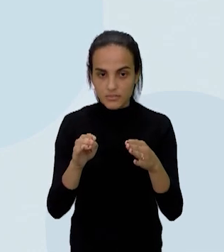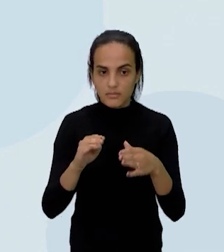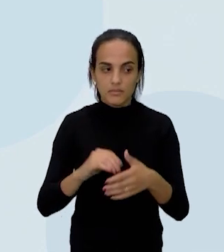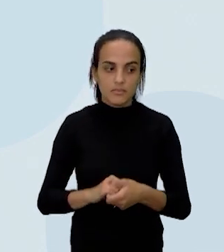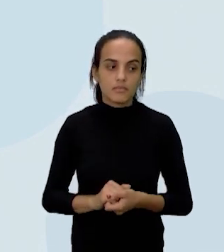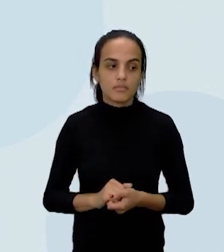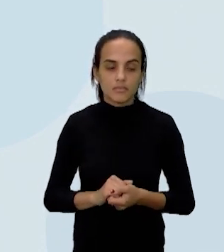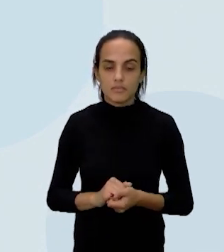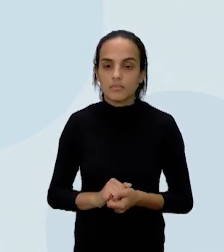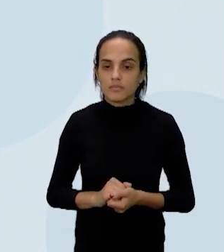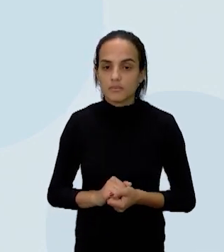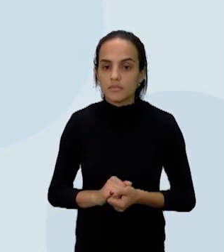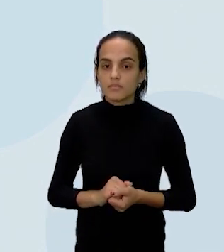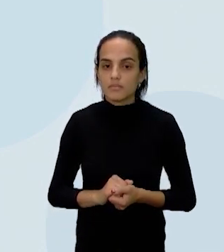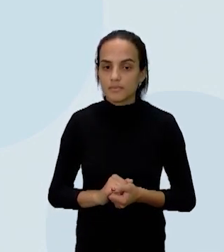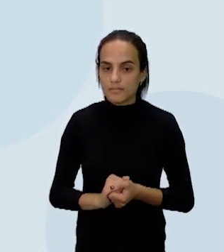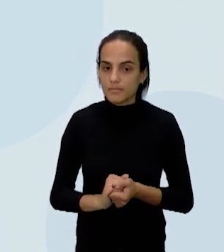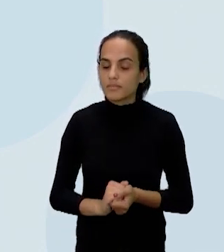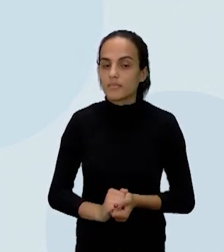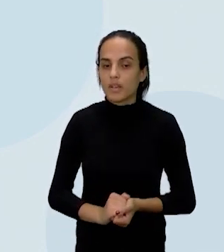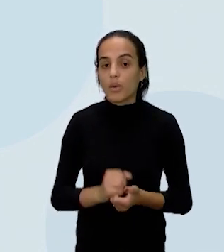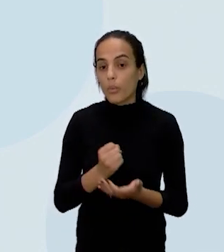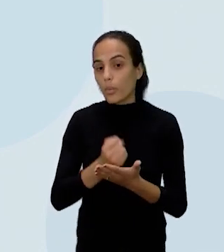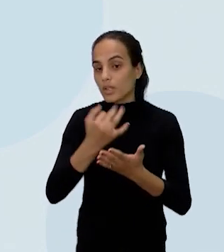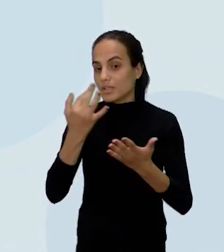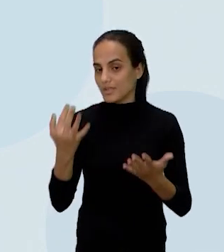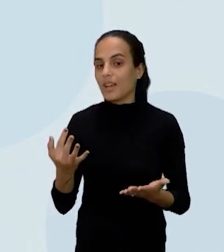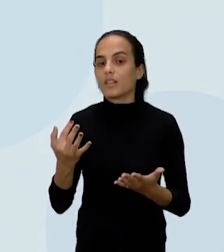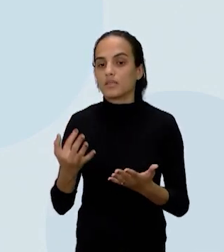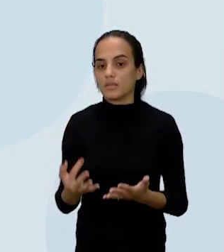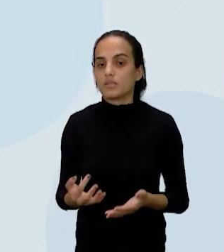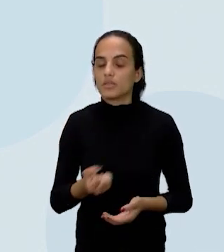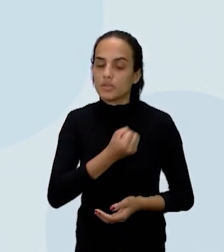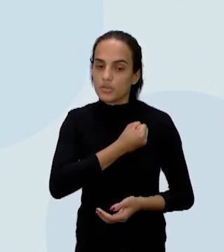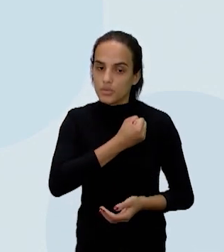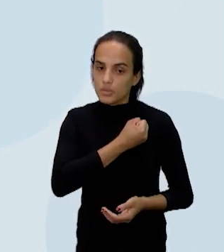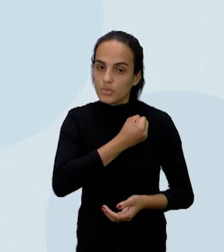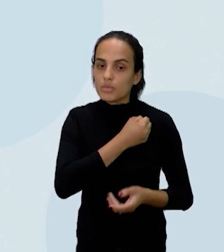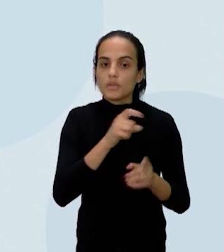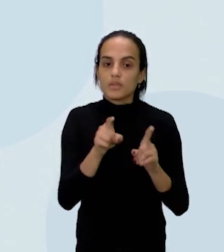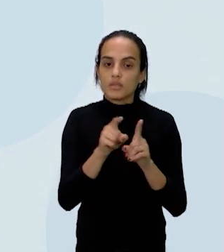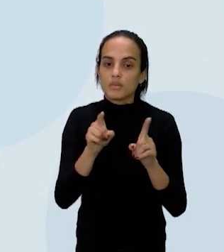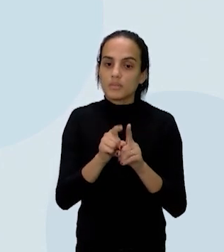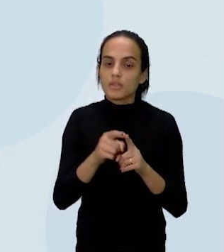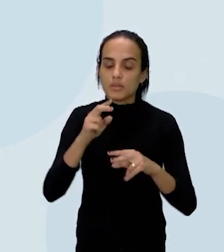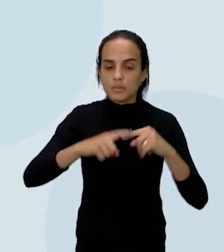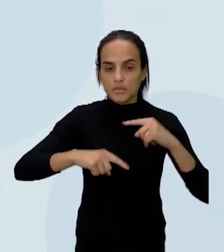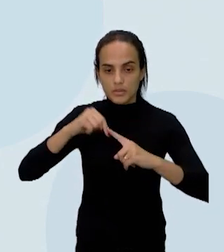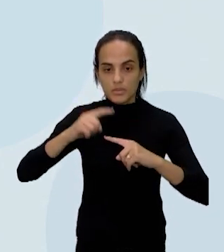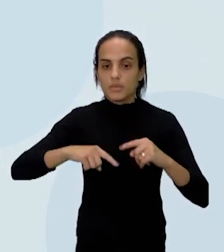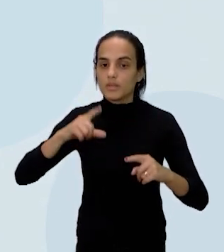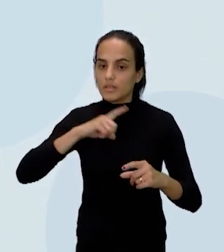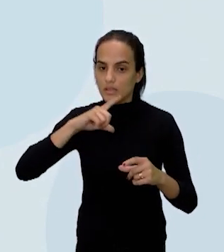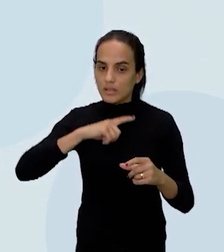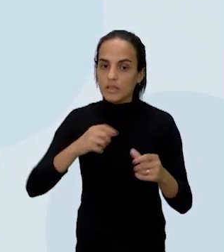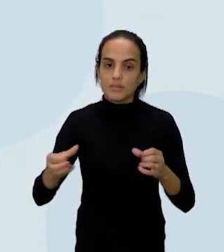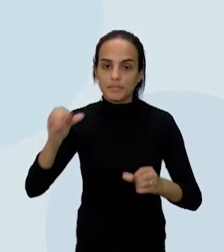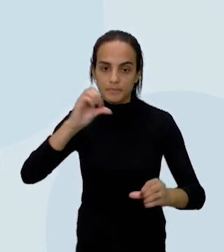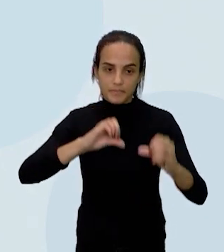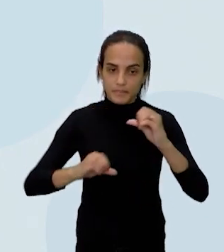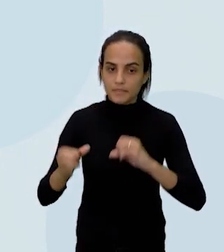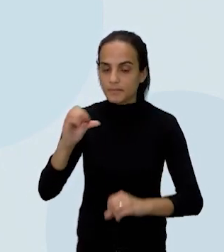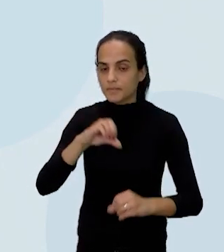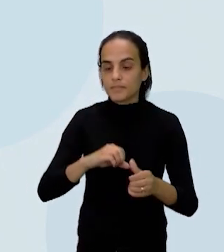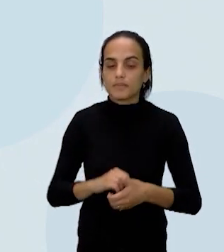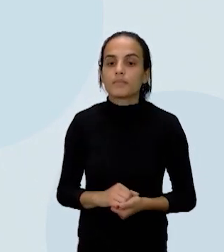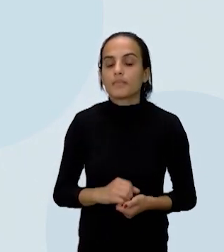está relacionada à quantidade de reagentes ou produtos que eu tenho nessa substância, nessa reação. Então,